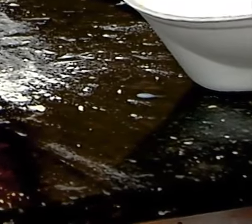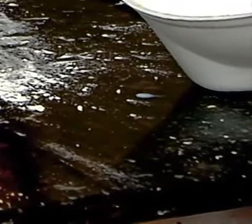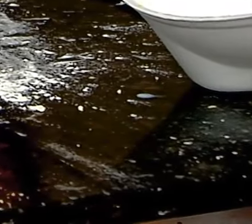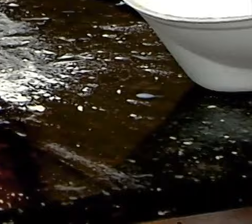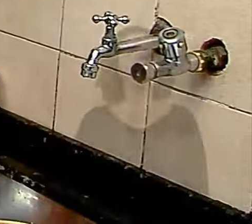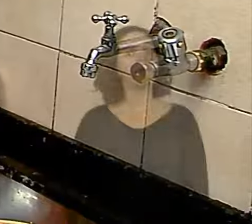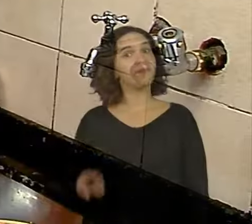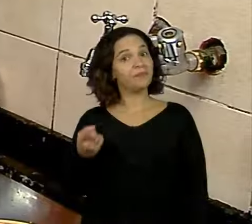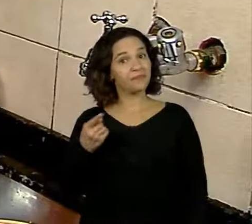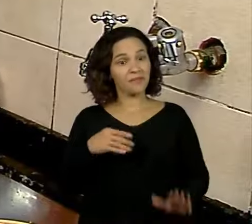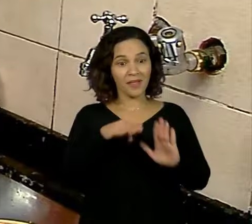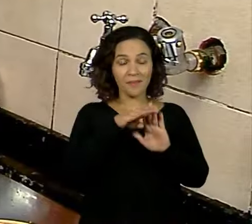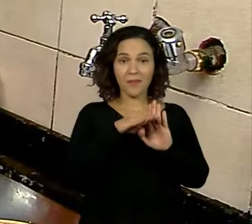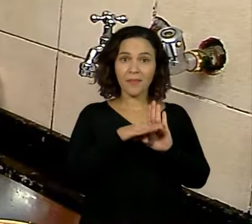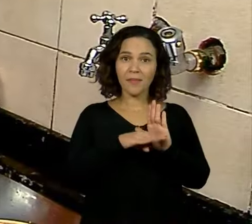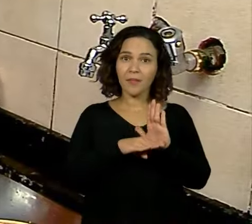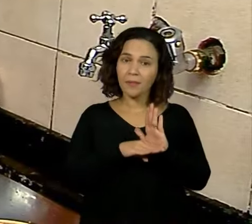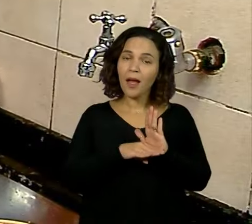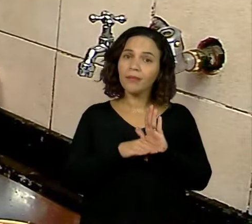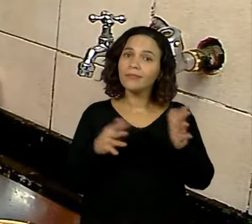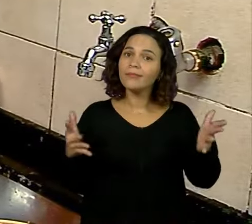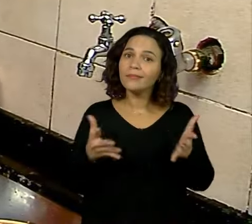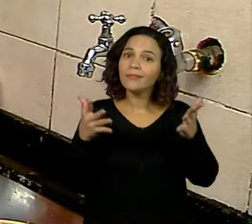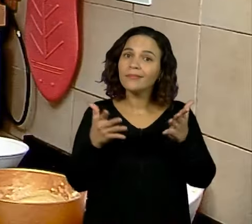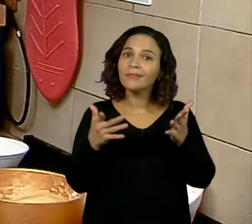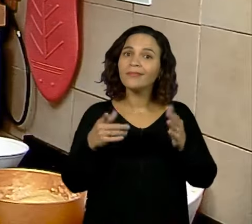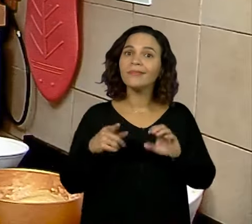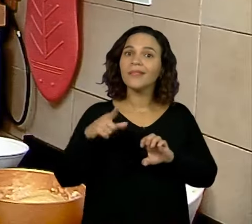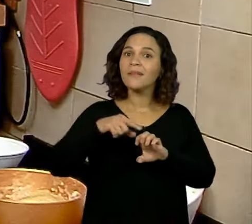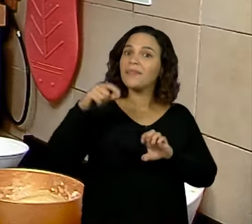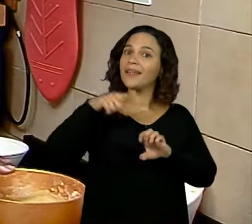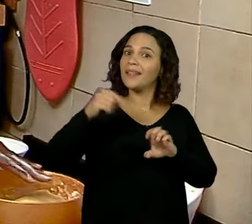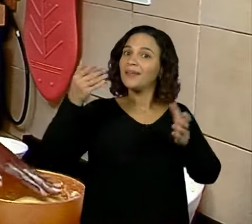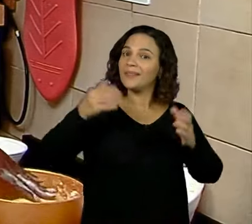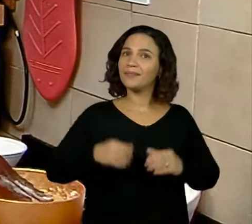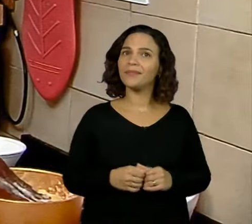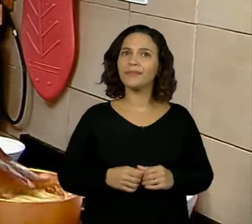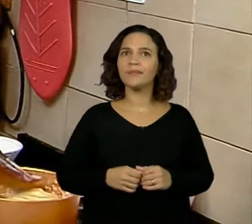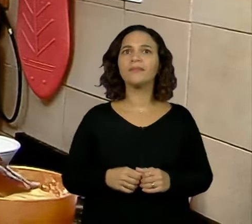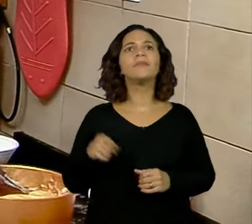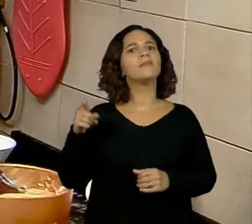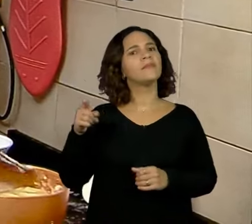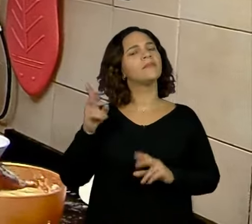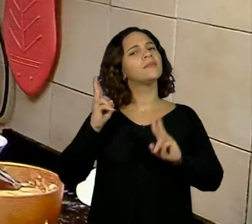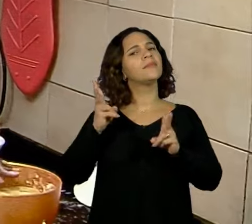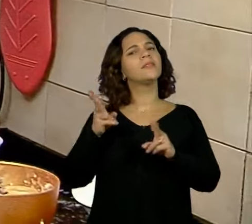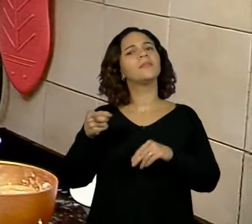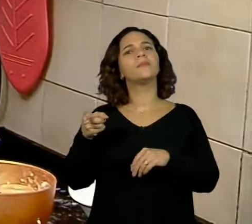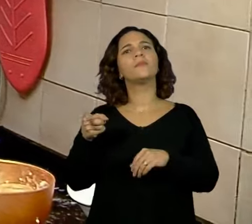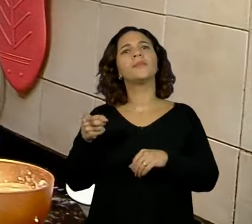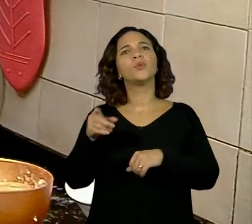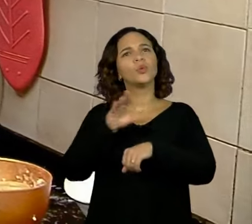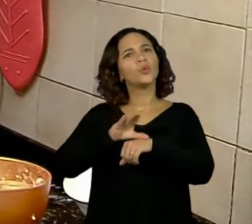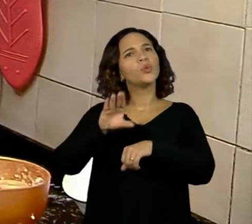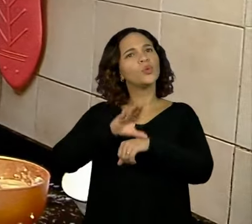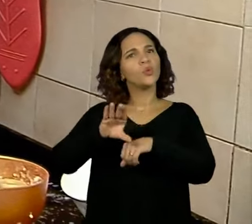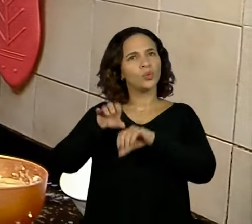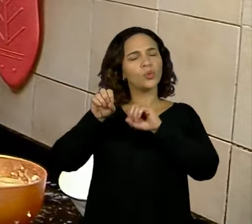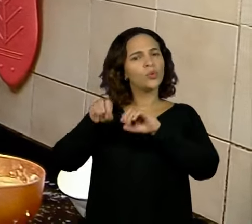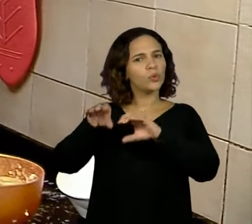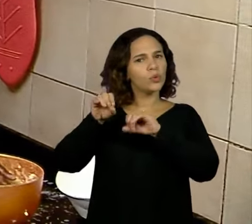Uma receita que estimula o empreendedorismo. Uma coisa que é muito ensinado no que eles falam? Curso de